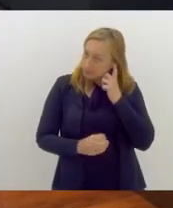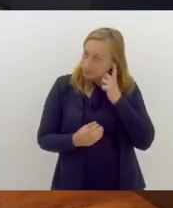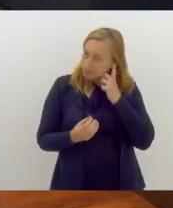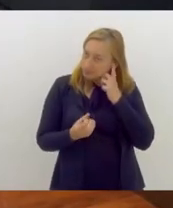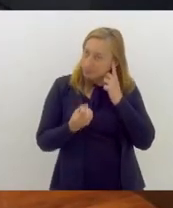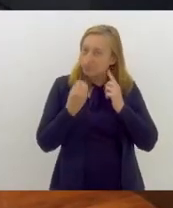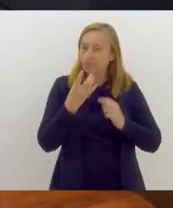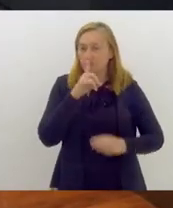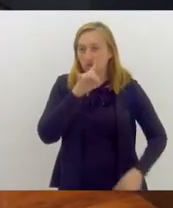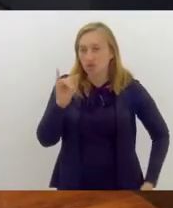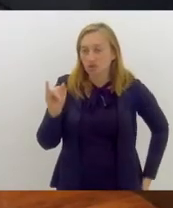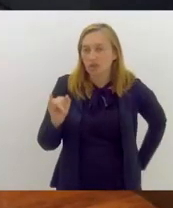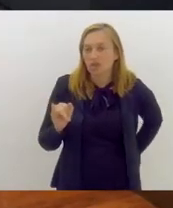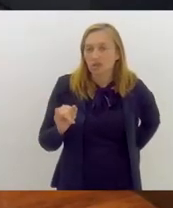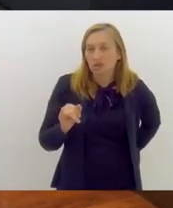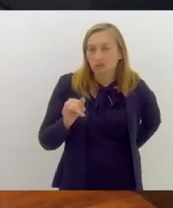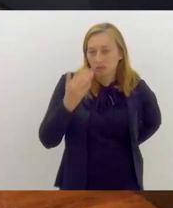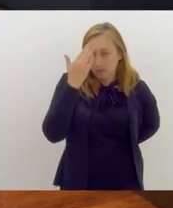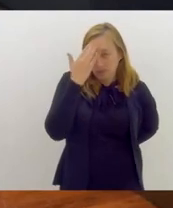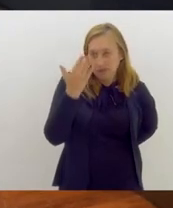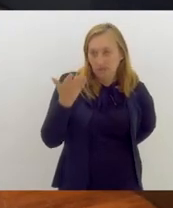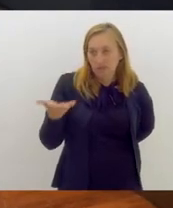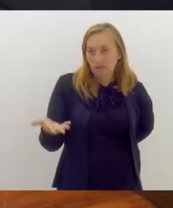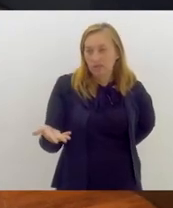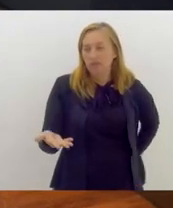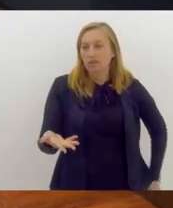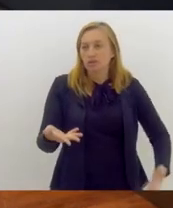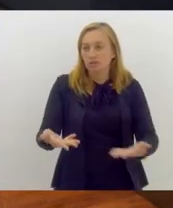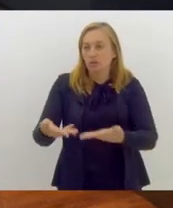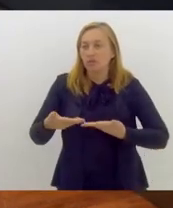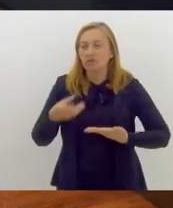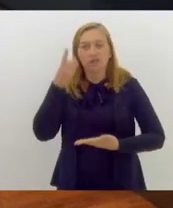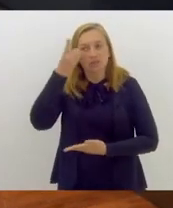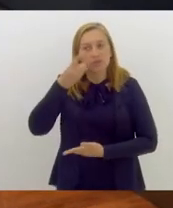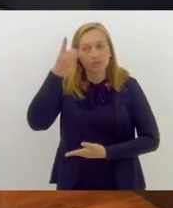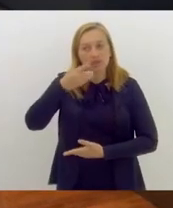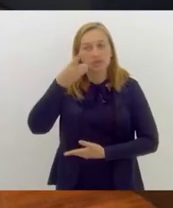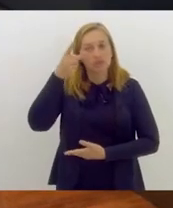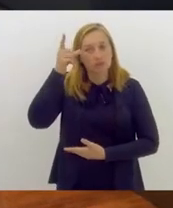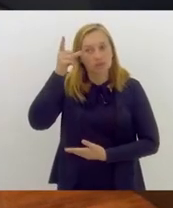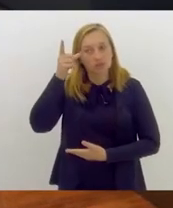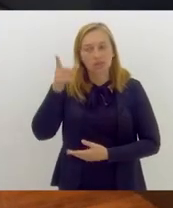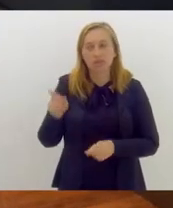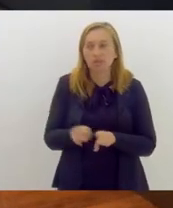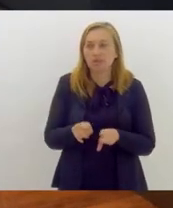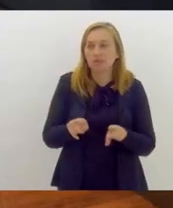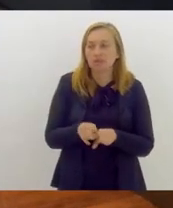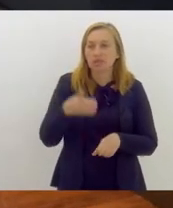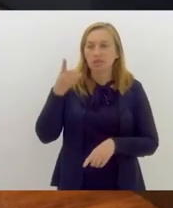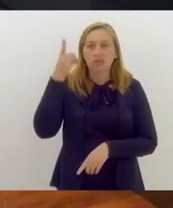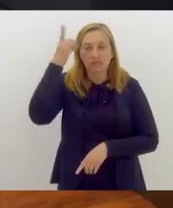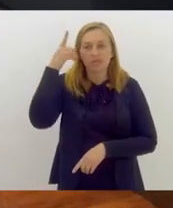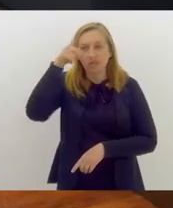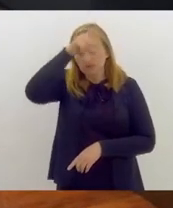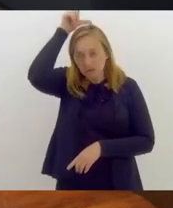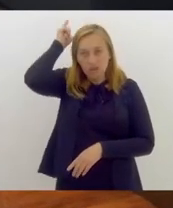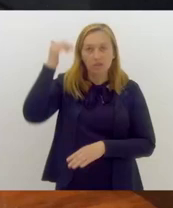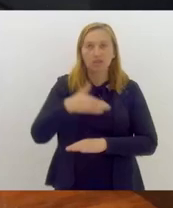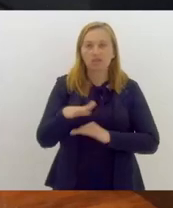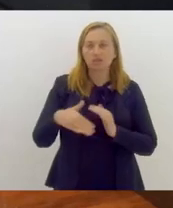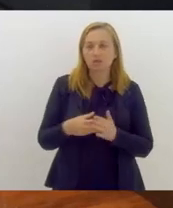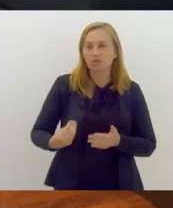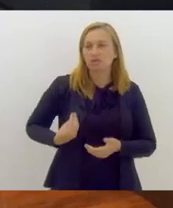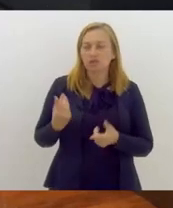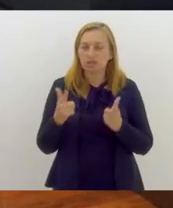agradeço o convite da Deputado Lucinha dessa comissão Deputado Luiz Paulo Bom dia a todos os presentes